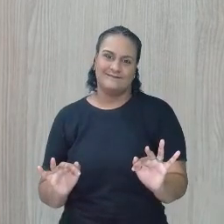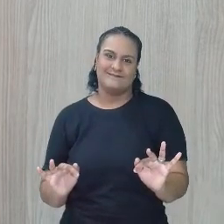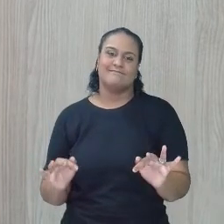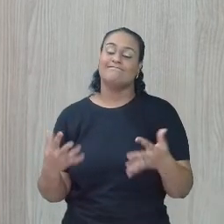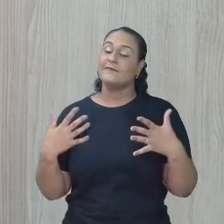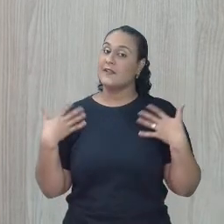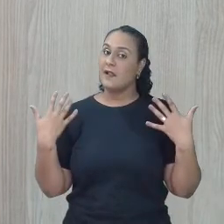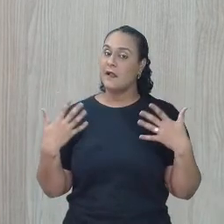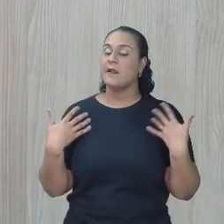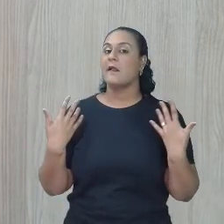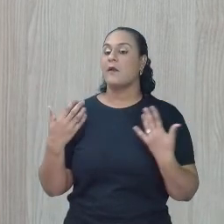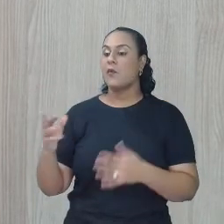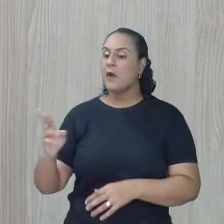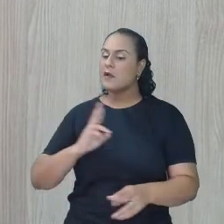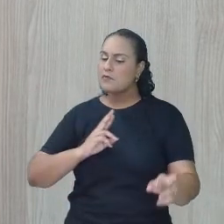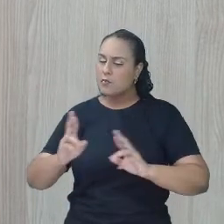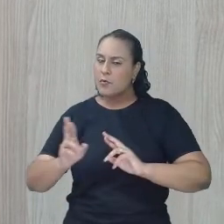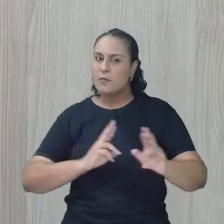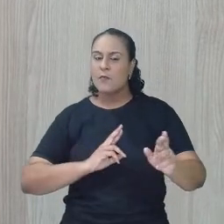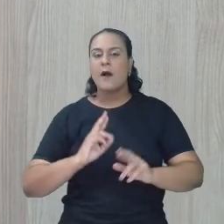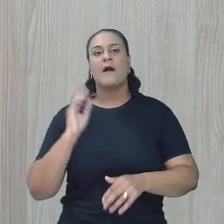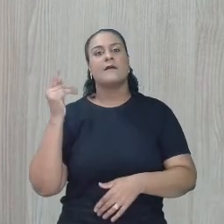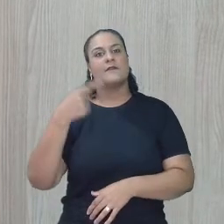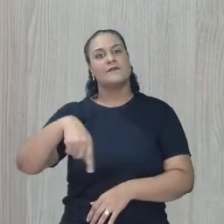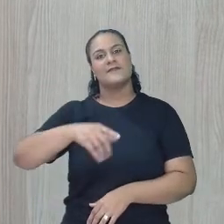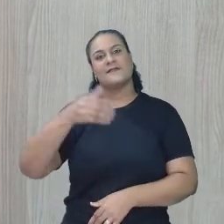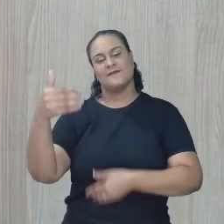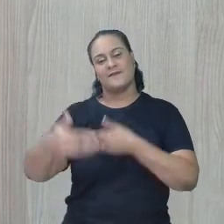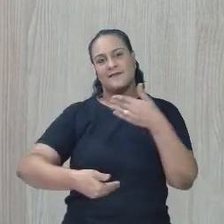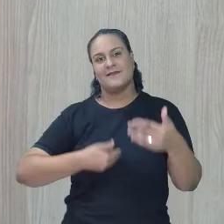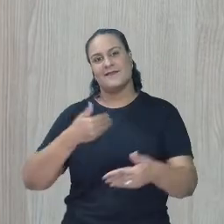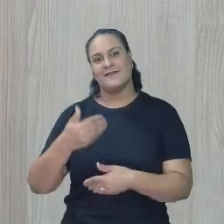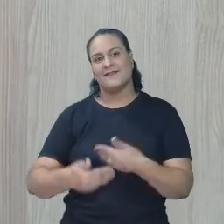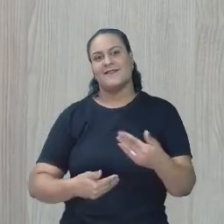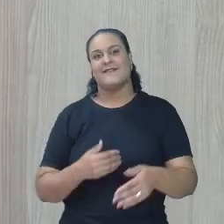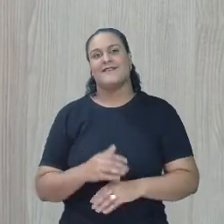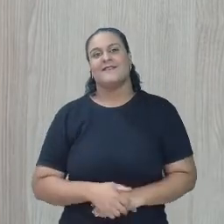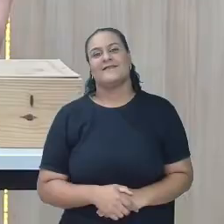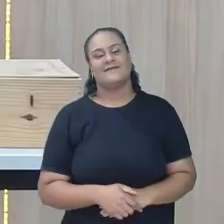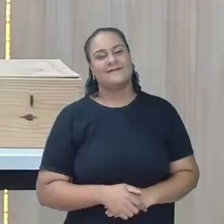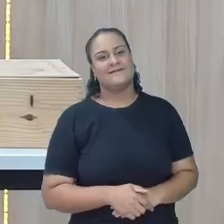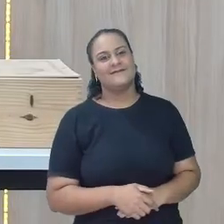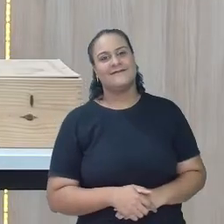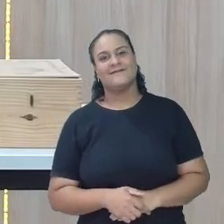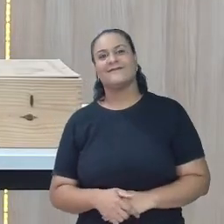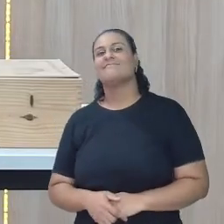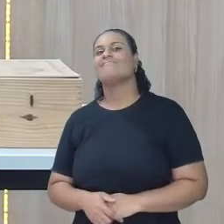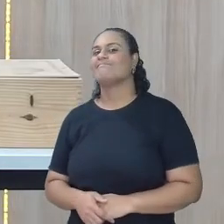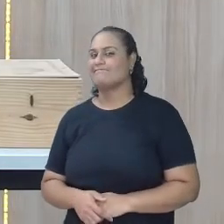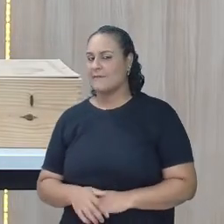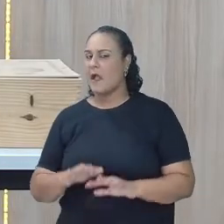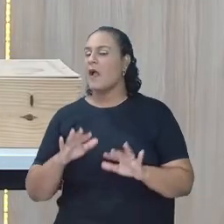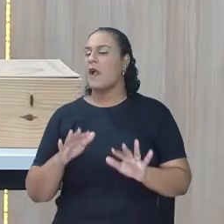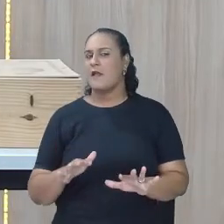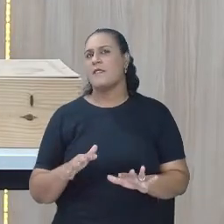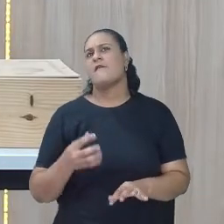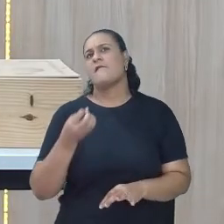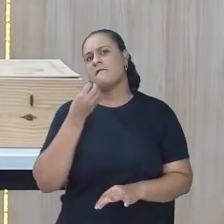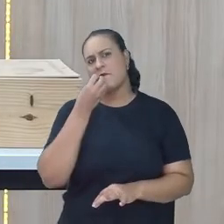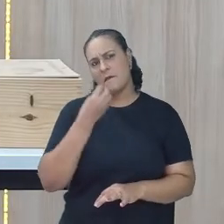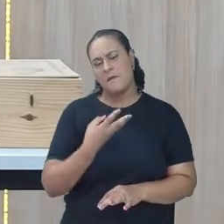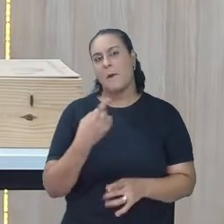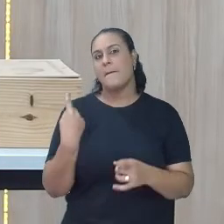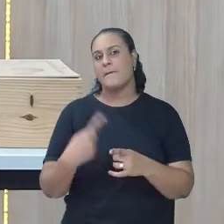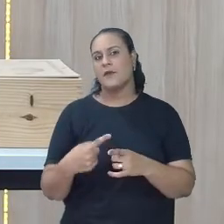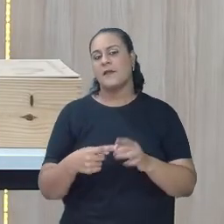contentes, né, com o comentário de cada um de vocês participando aqui, tá bom? Volto com o Briane. Não, esse comentário valeu super a pena, porque a gente